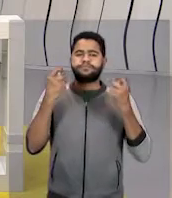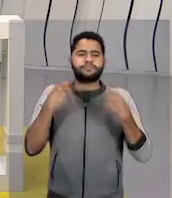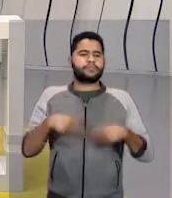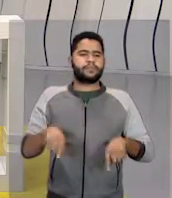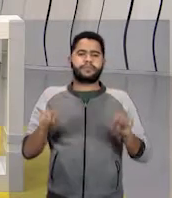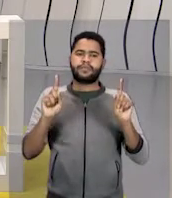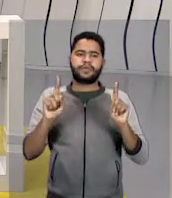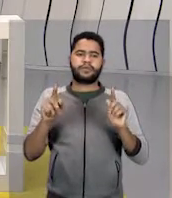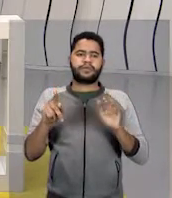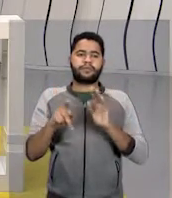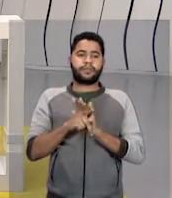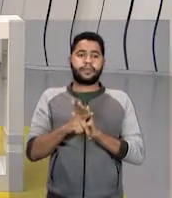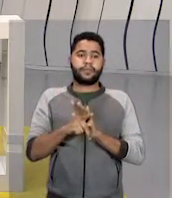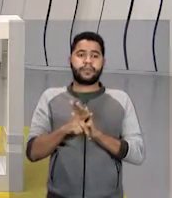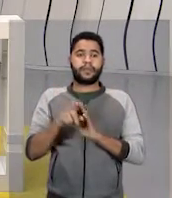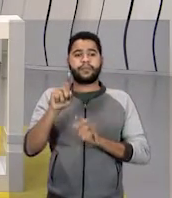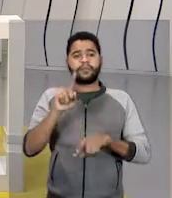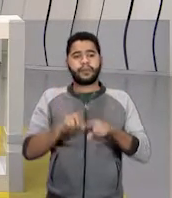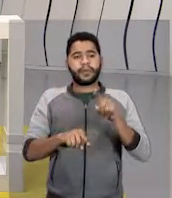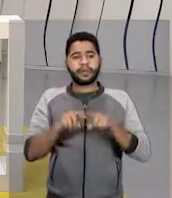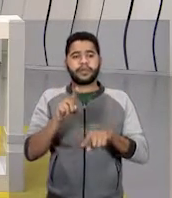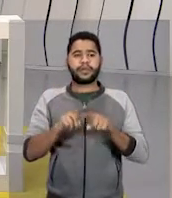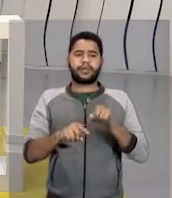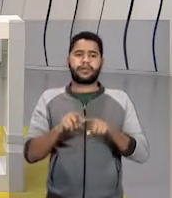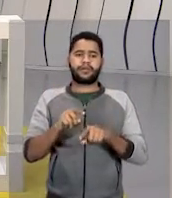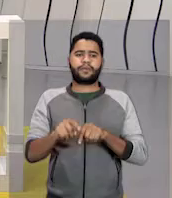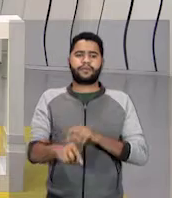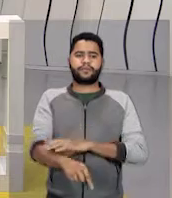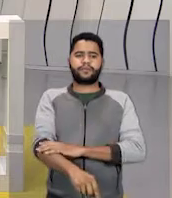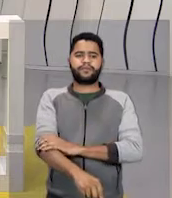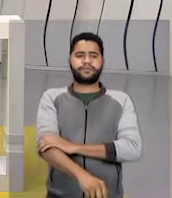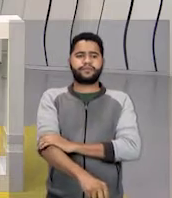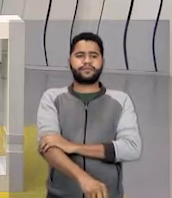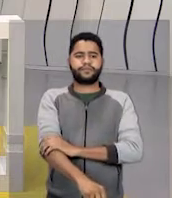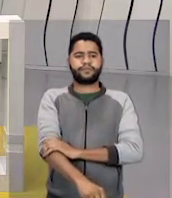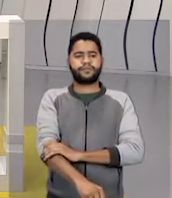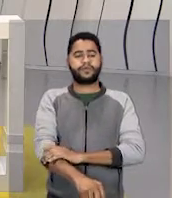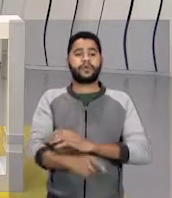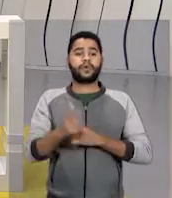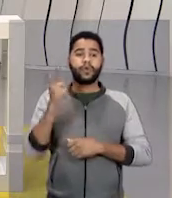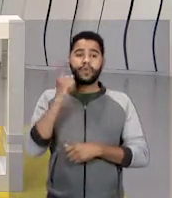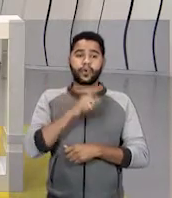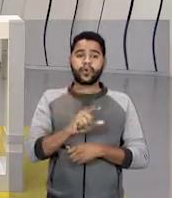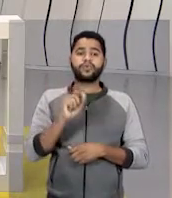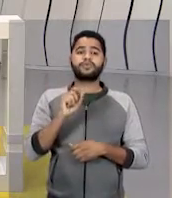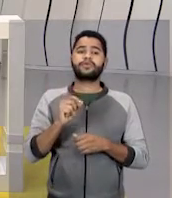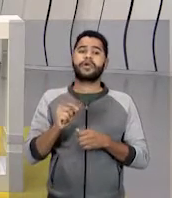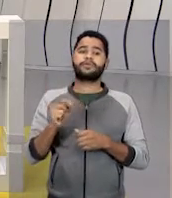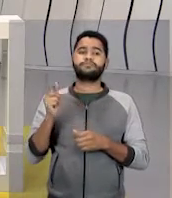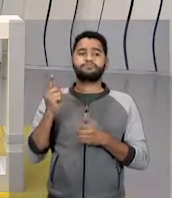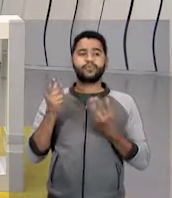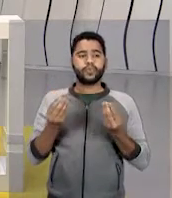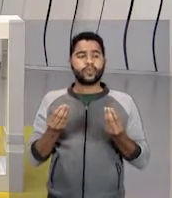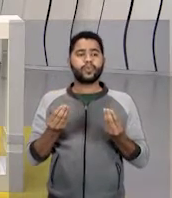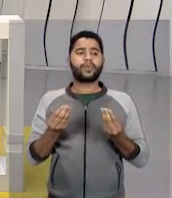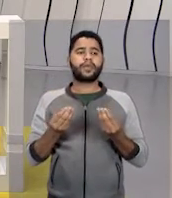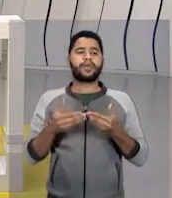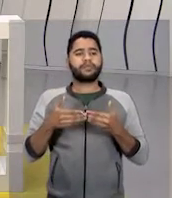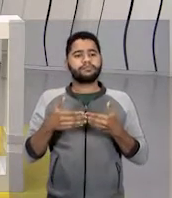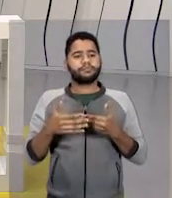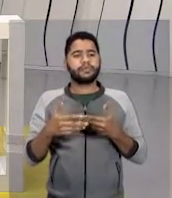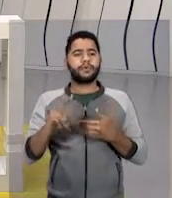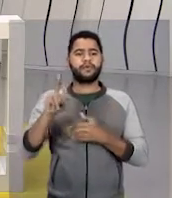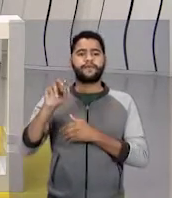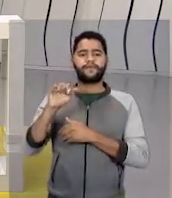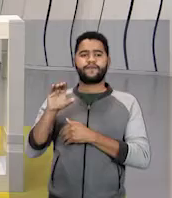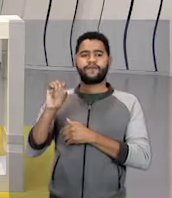precisa de um meio material para passar. Então, ela consegue alcançar, através do